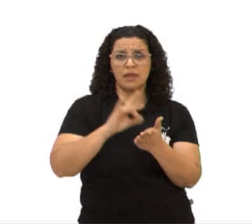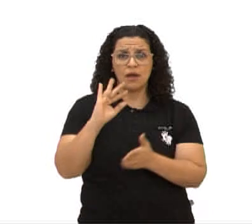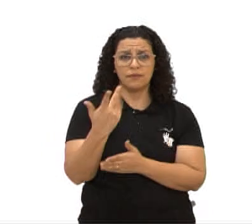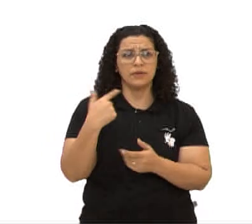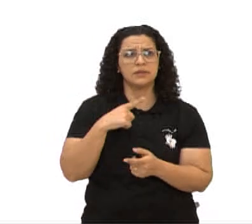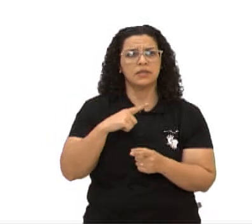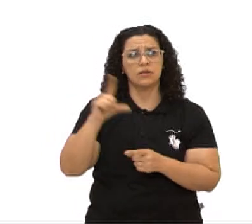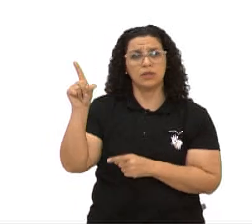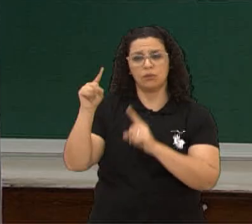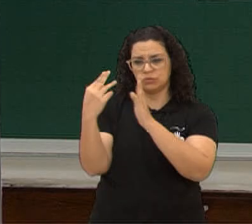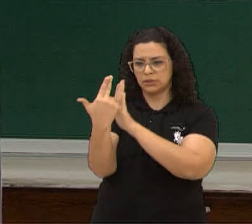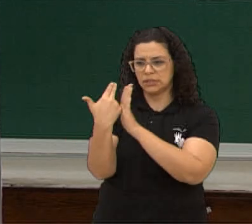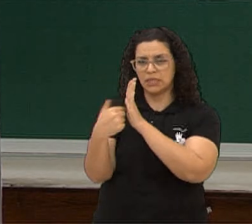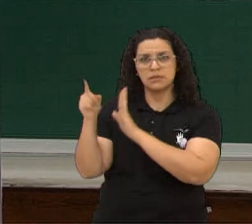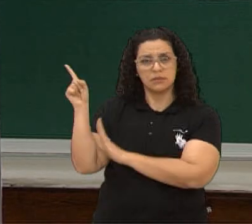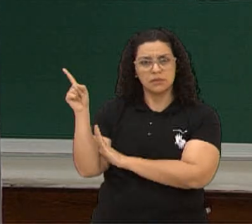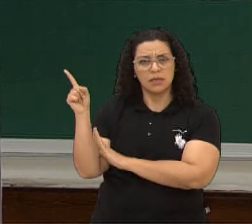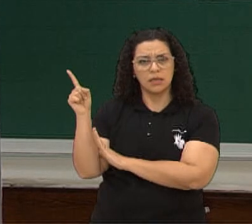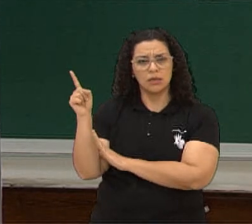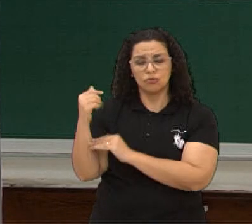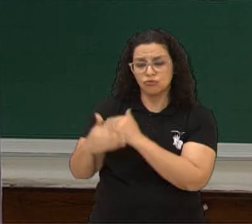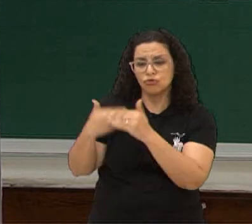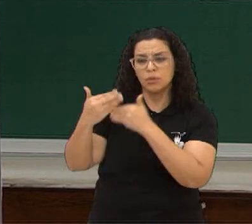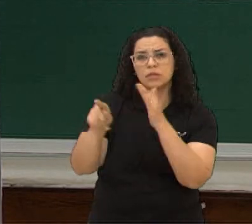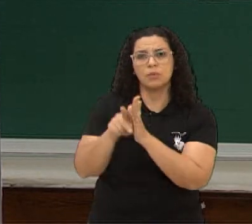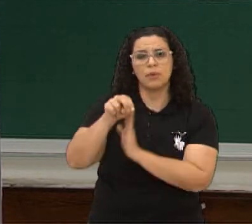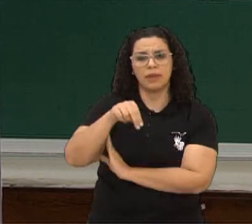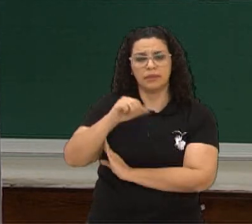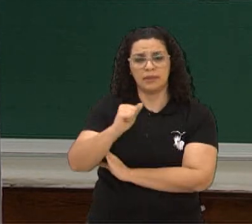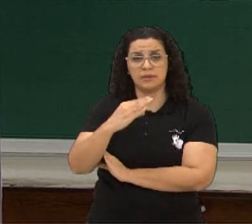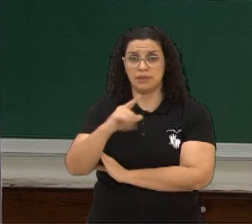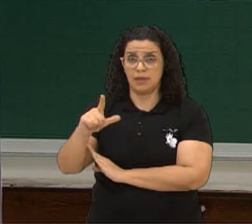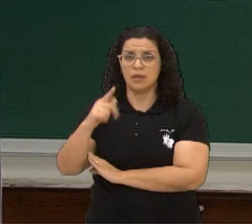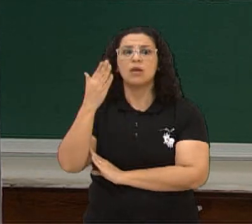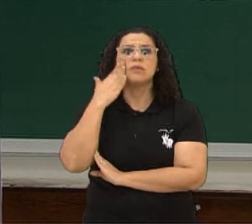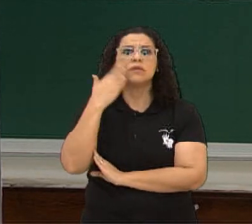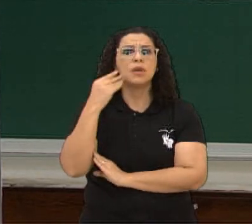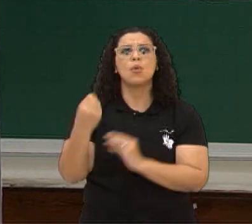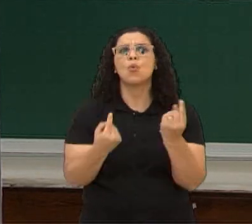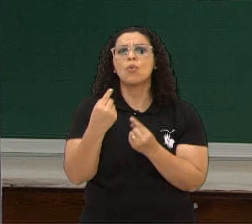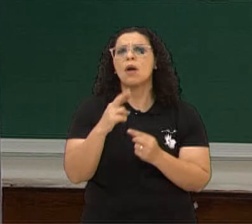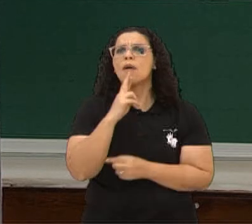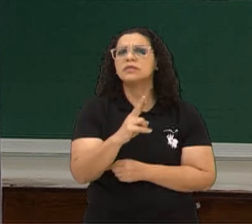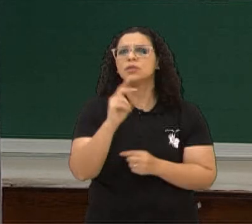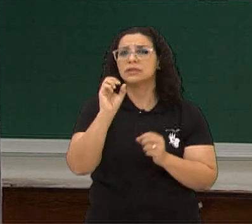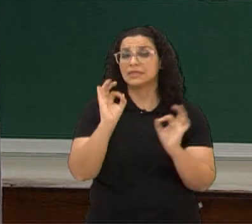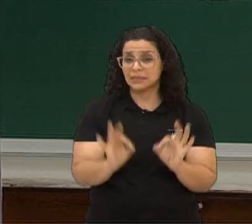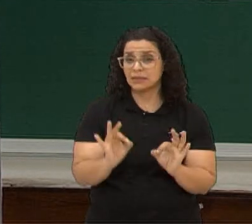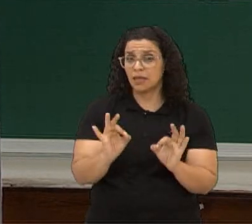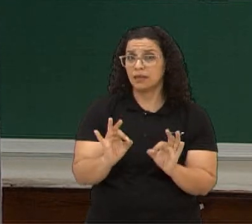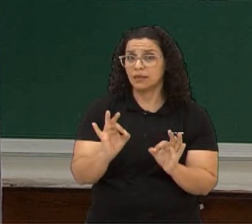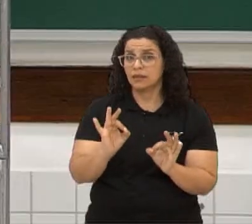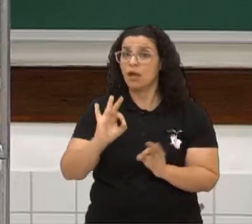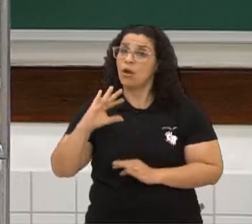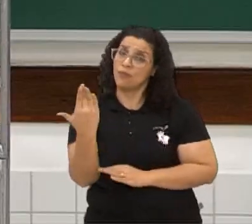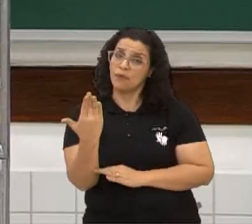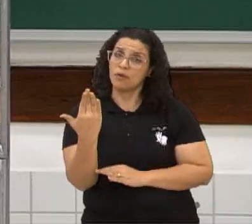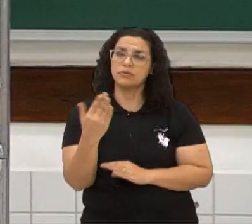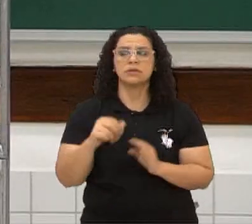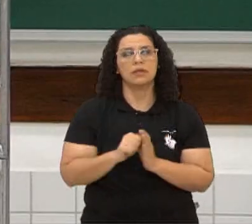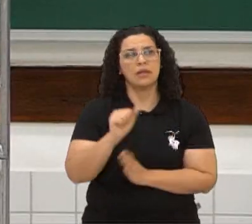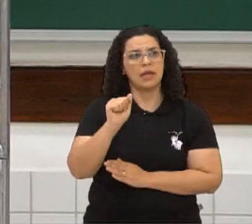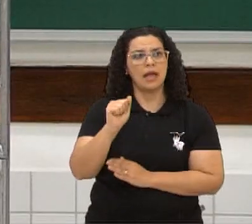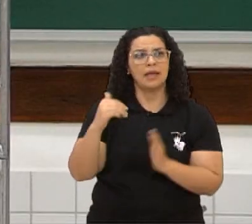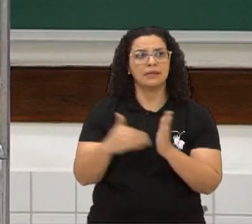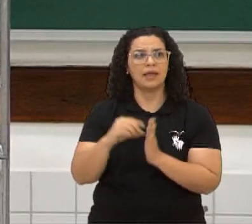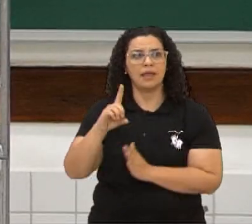falsas. Então, ele tem o desenho lá do processo de eletrólise aquosa e eu quero saber quais das opções aqui são verdadeiras ou